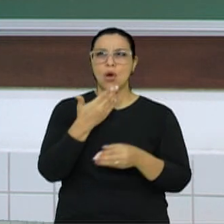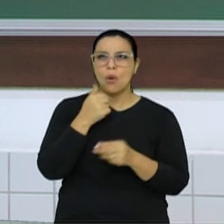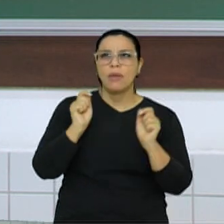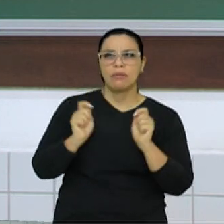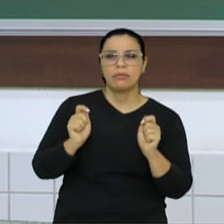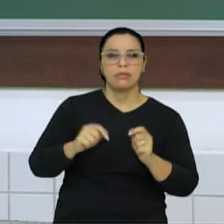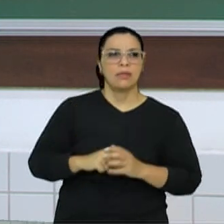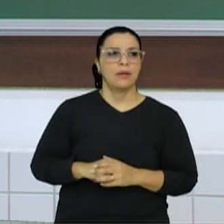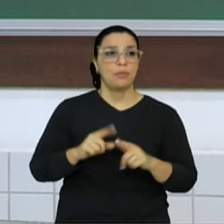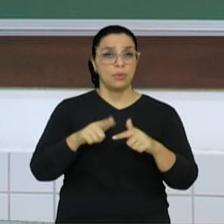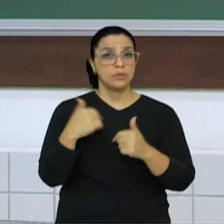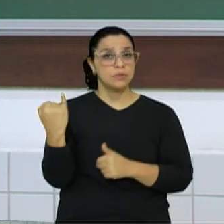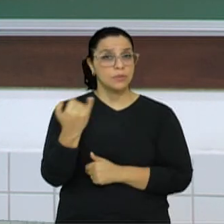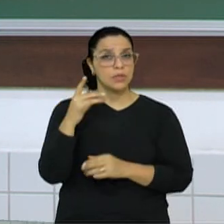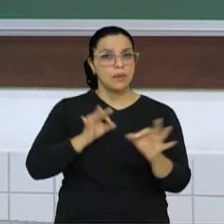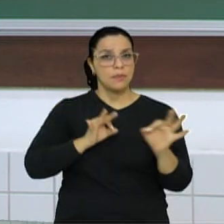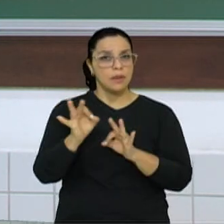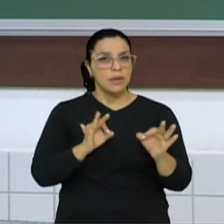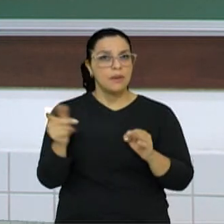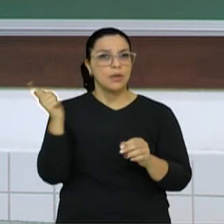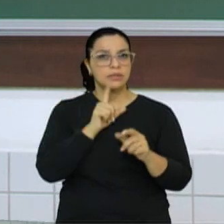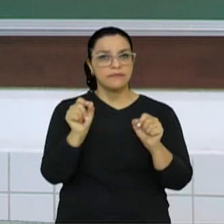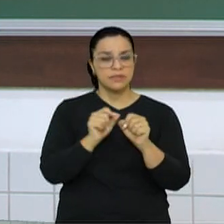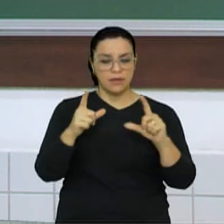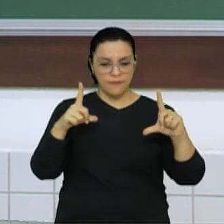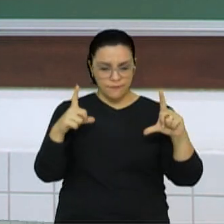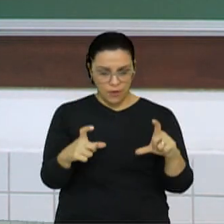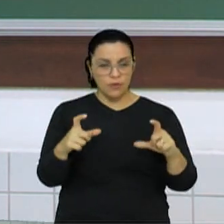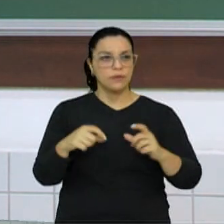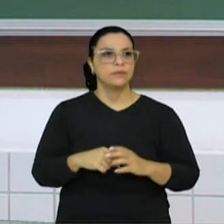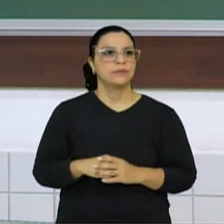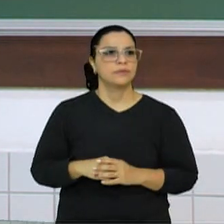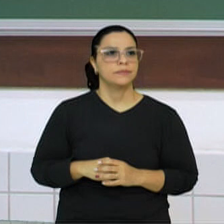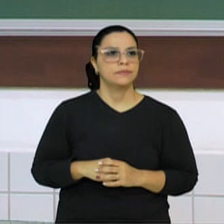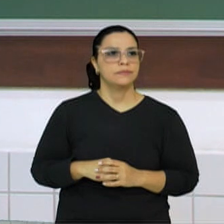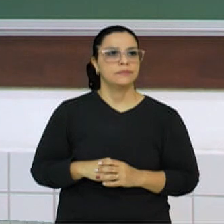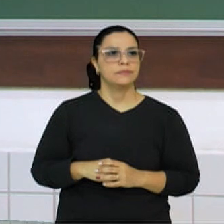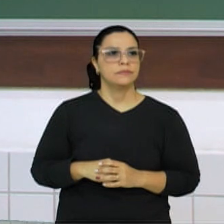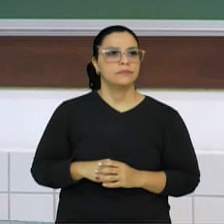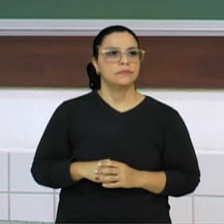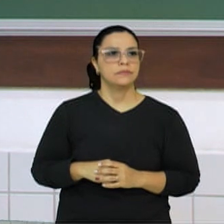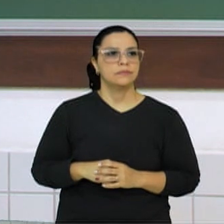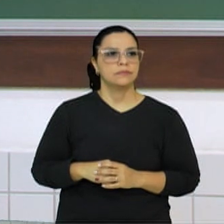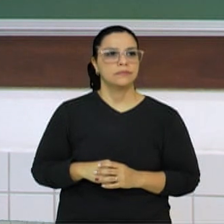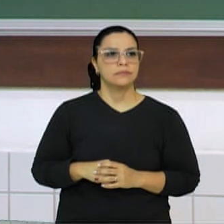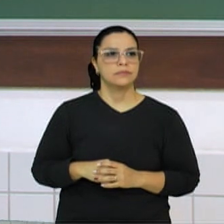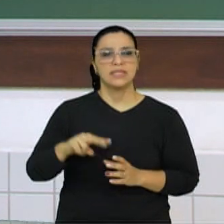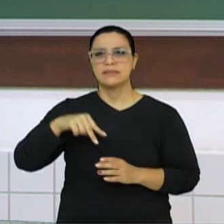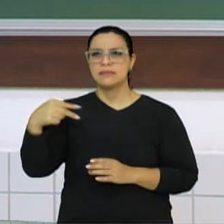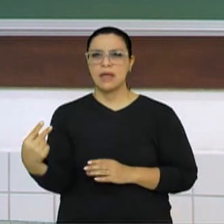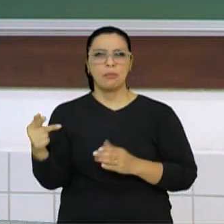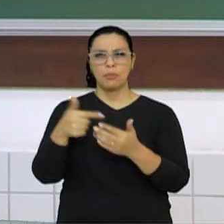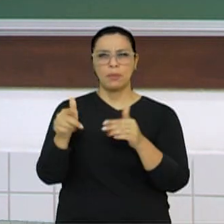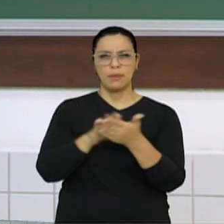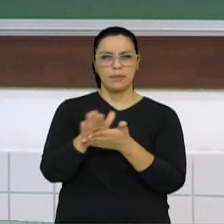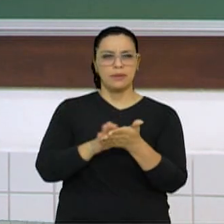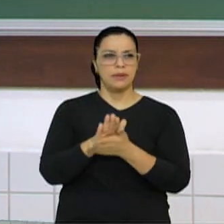comestível, né? Importante a gente preparar ela para tirar a foto. Vou colocar aqui no fundo. Se cair, não tem problema daí.